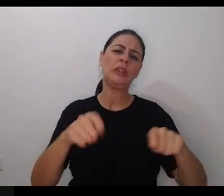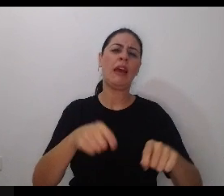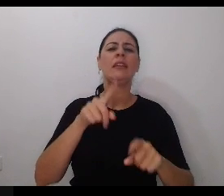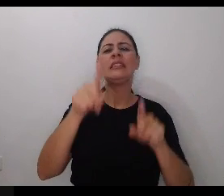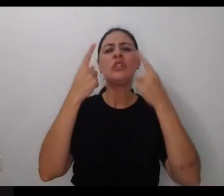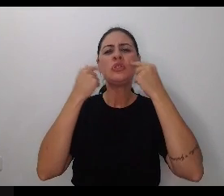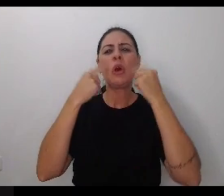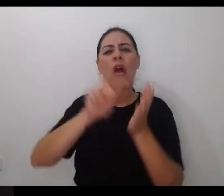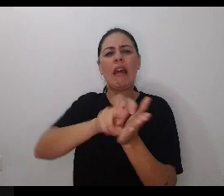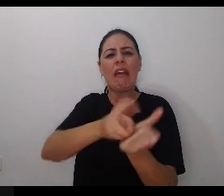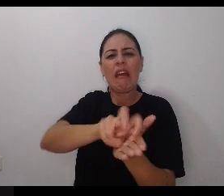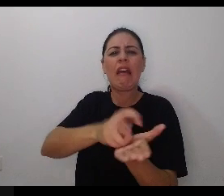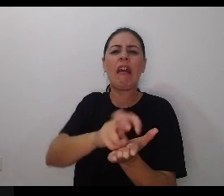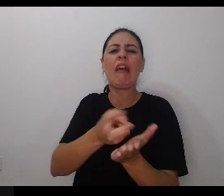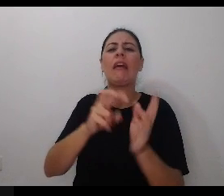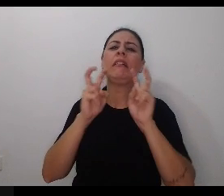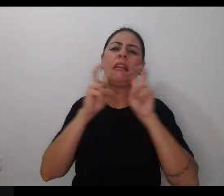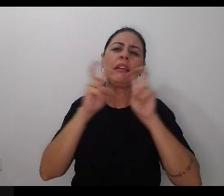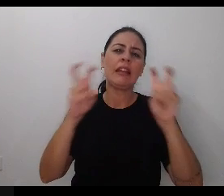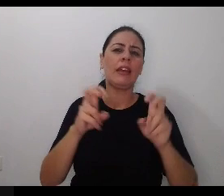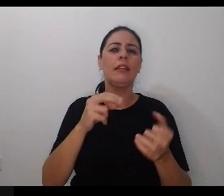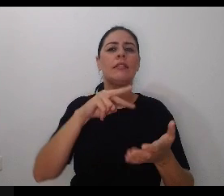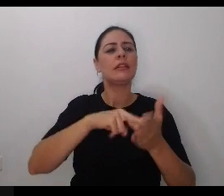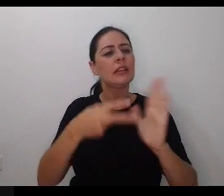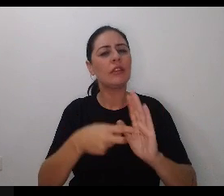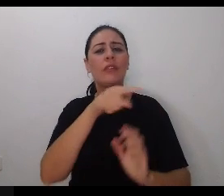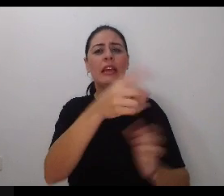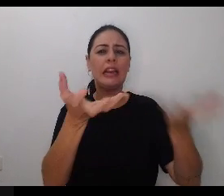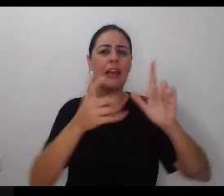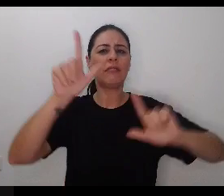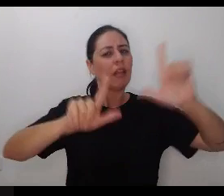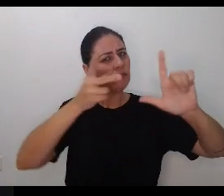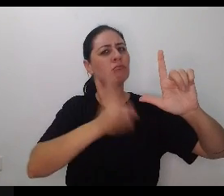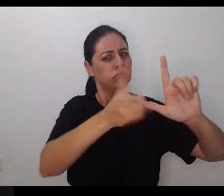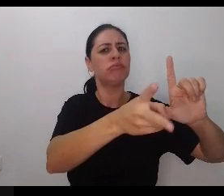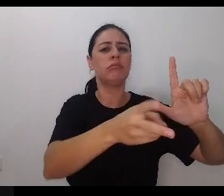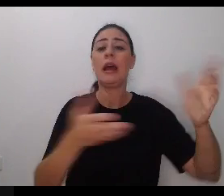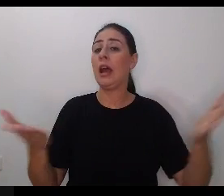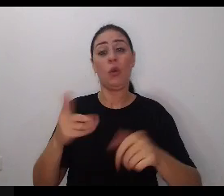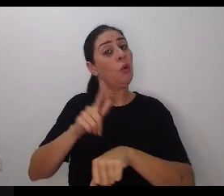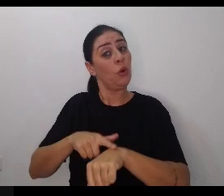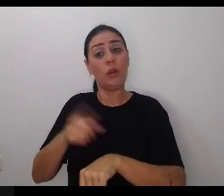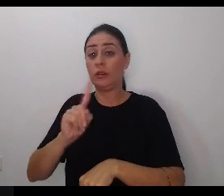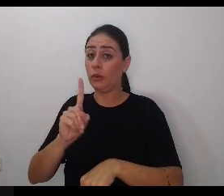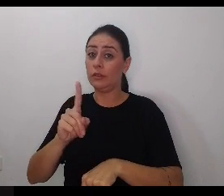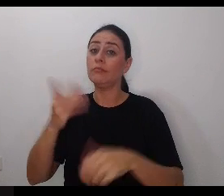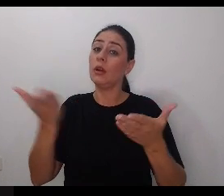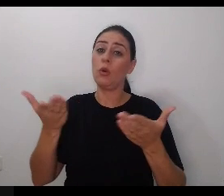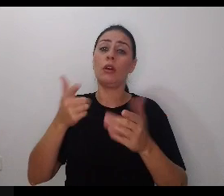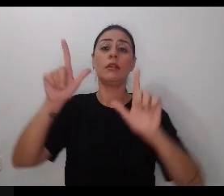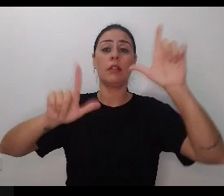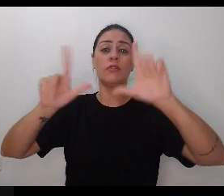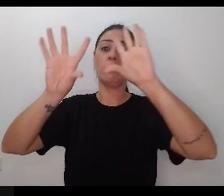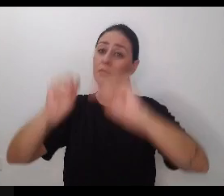Ah, então tá chorando, tá esperneando porque quer continuar vendo televisão, por exemplo, e aquele não é mais o momento de ver televisão, é o momento